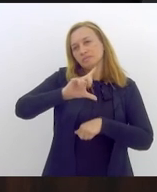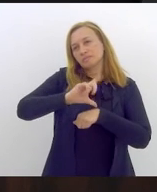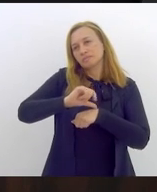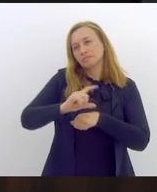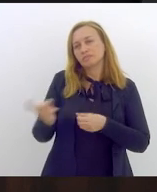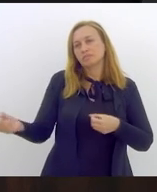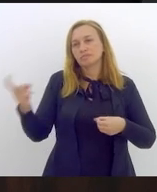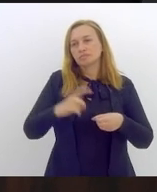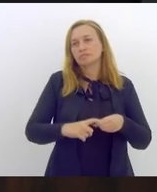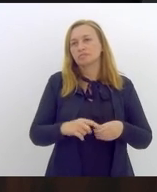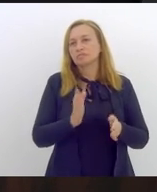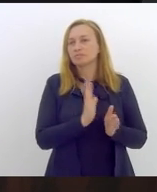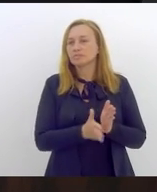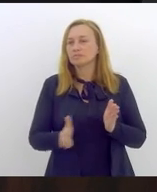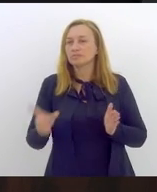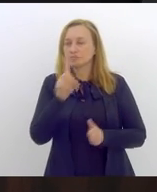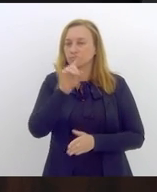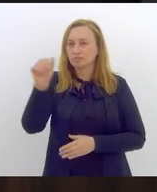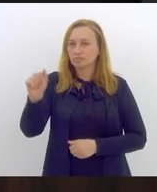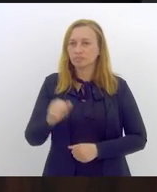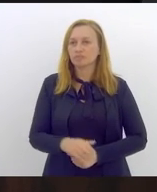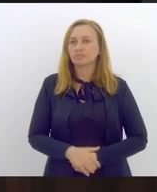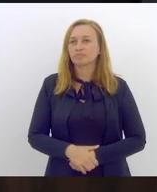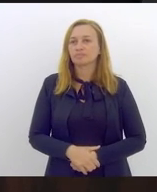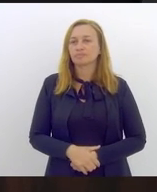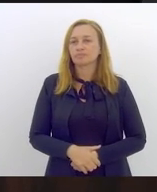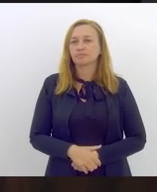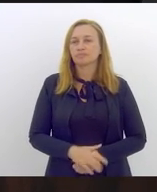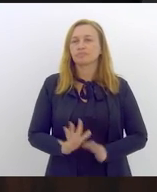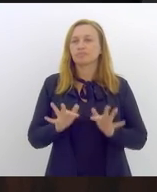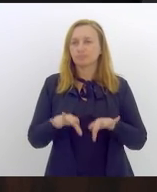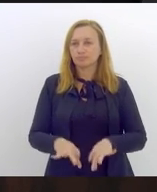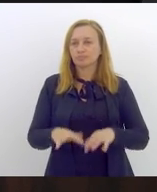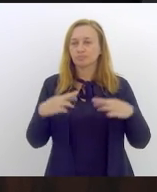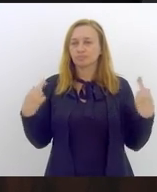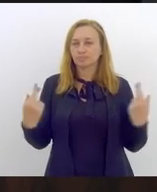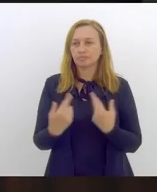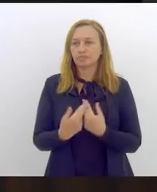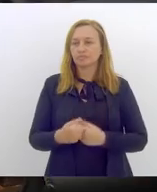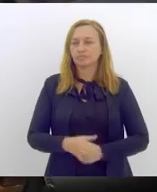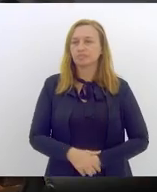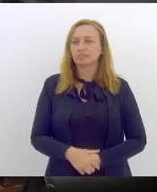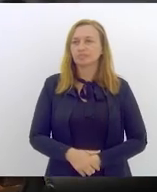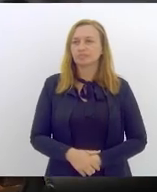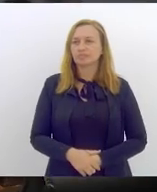15 horas quando retornaremos com a ordem do dia está suspensa a sessão